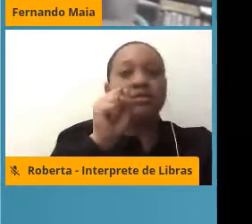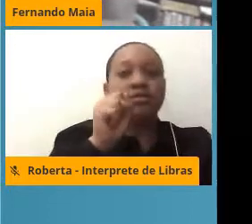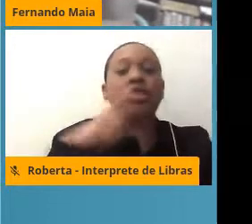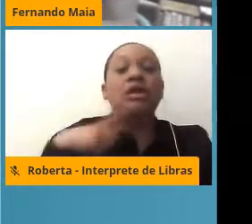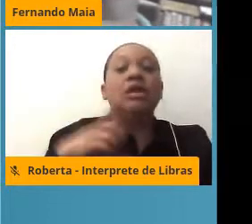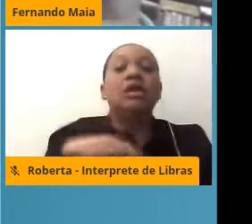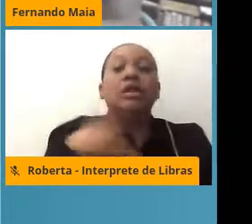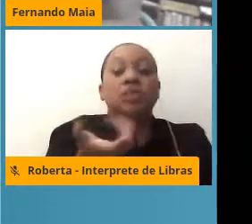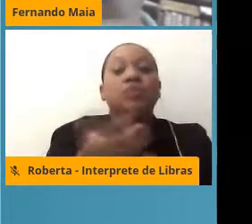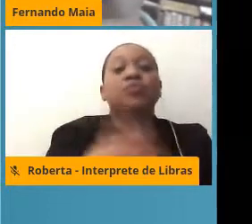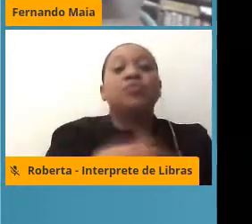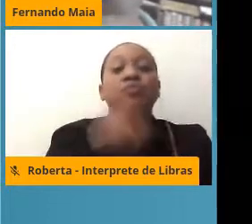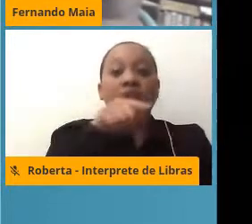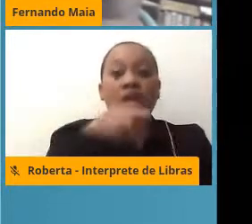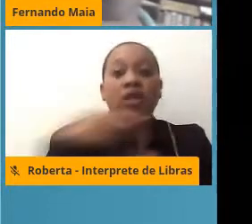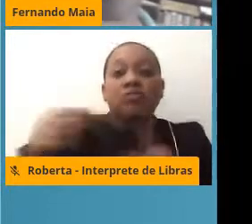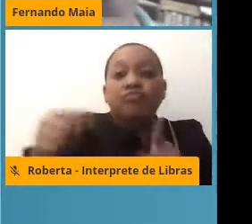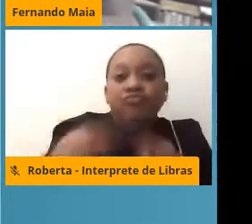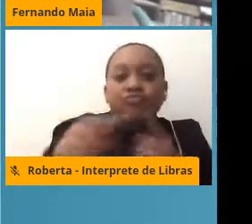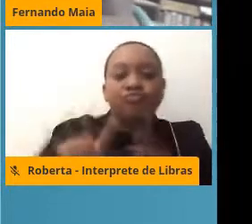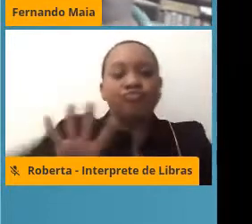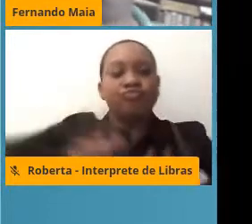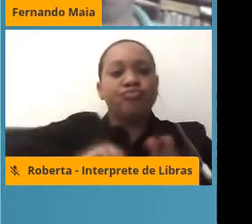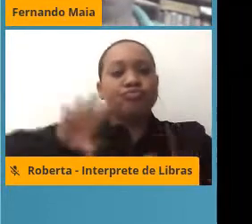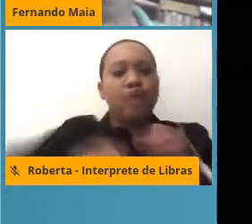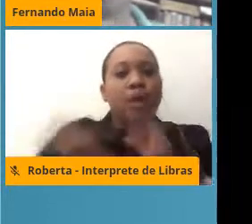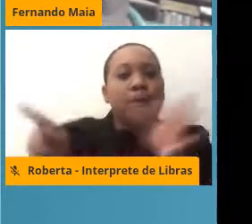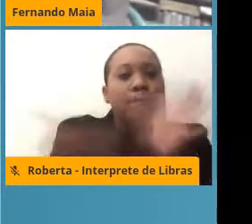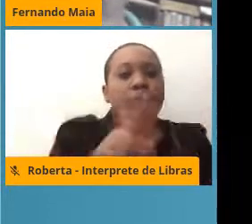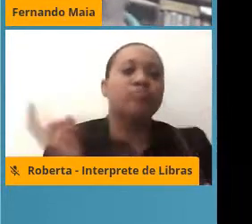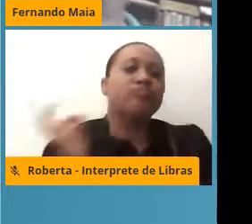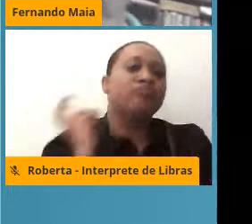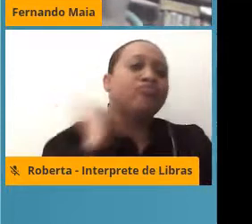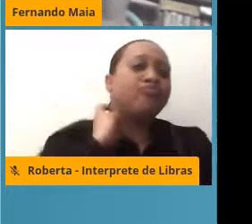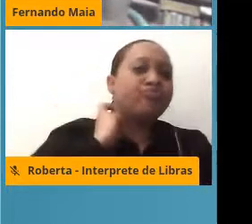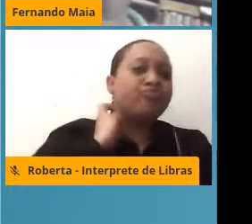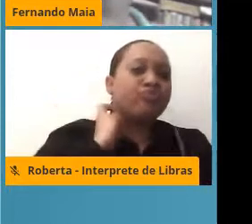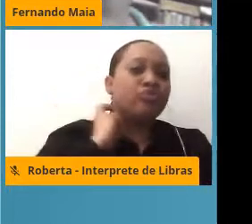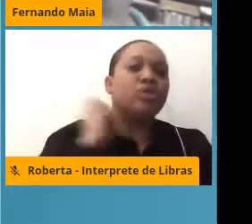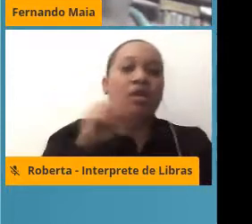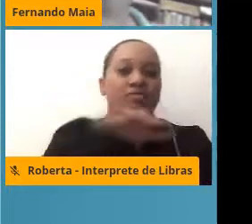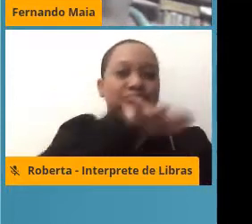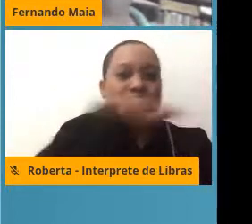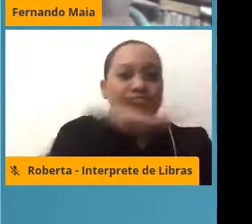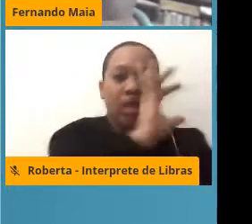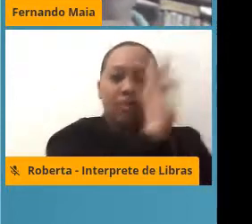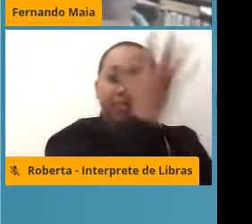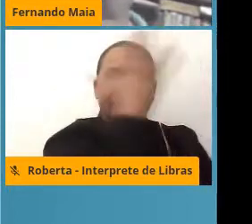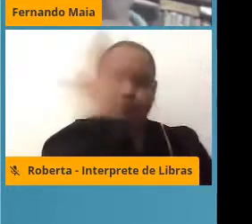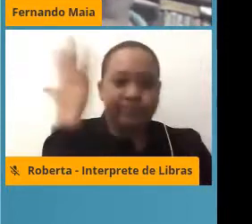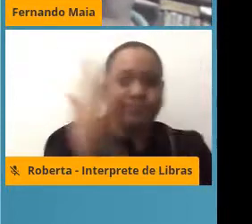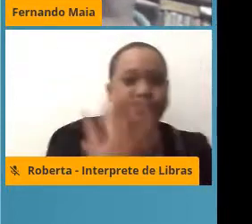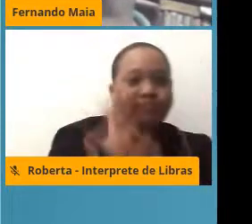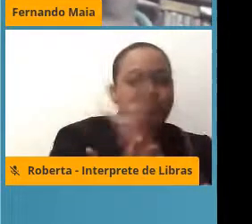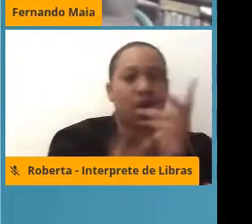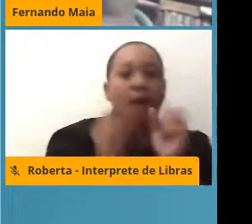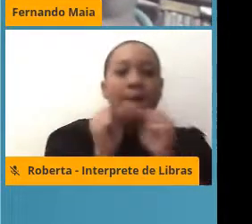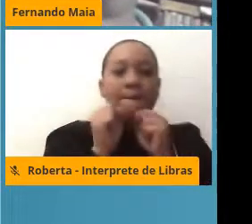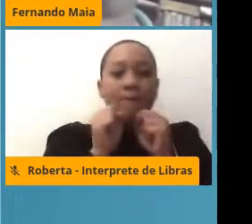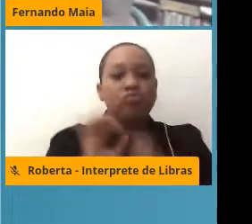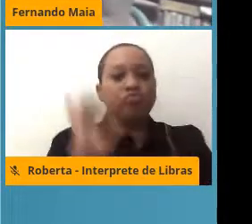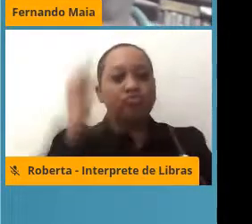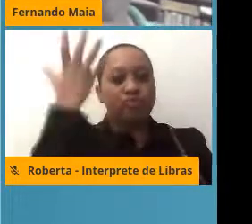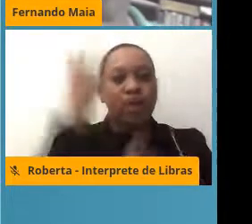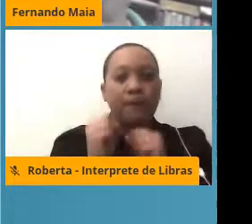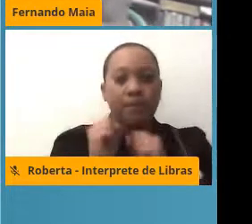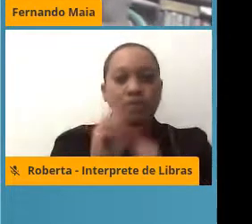que infectam morcegos, principalmente na natureza, certo? E ele é considerado como um